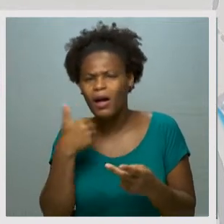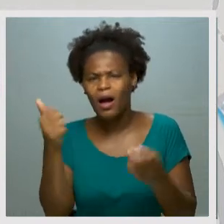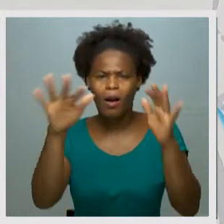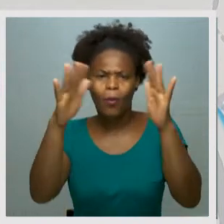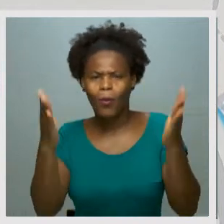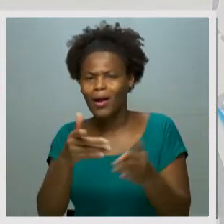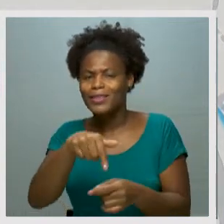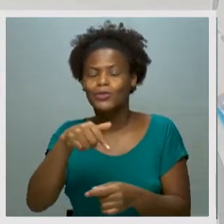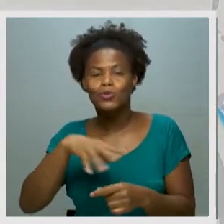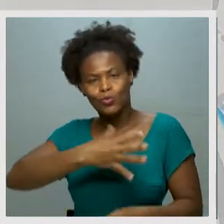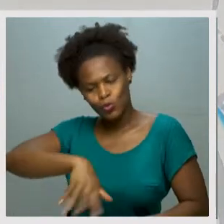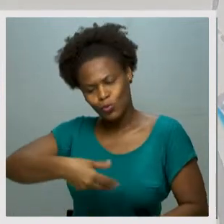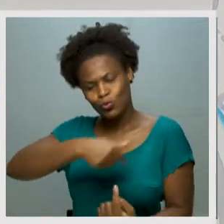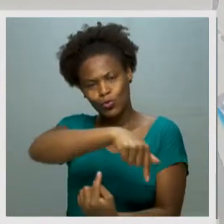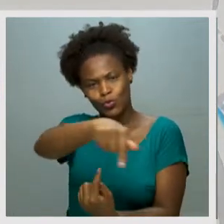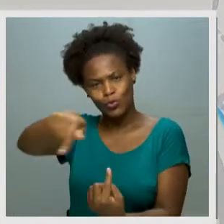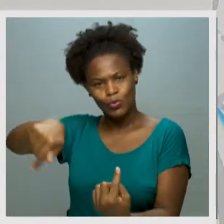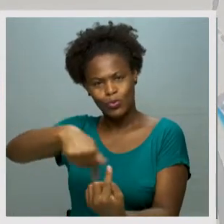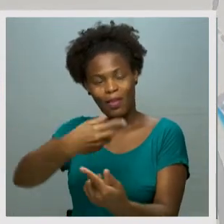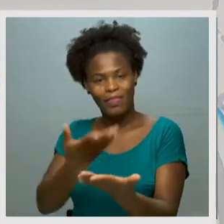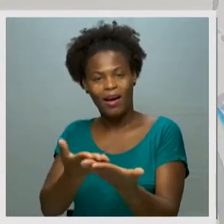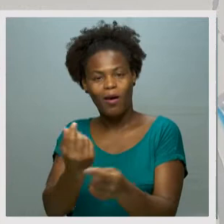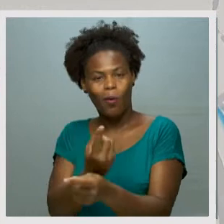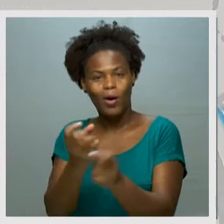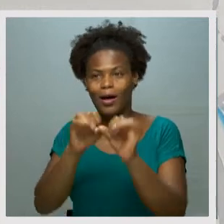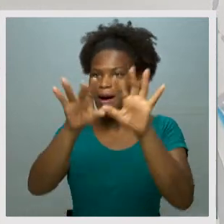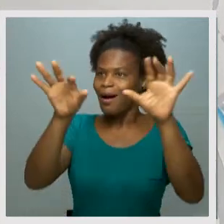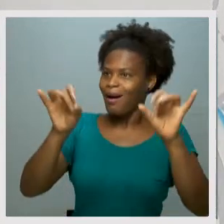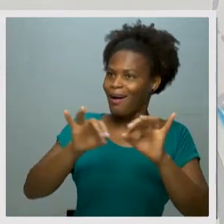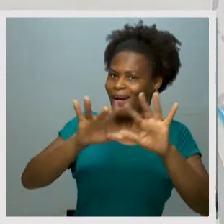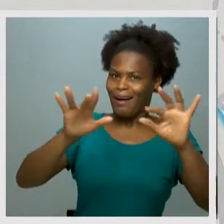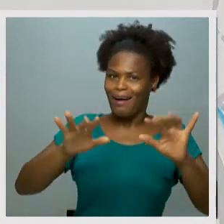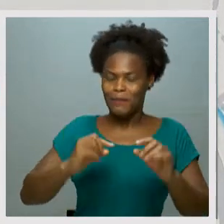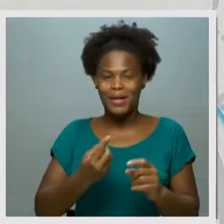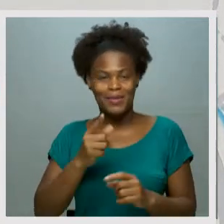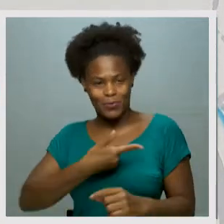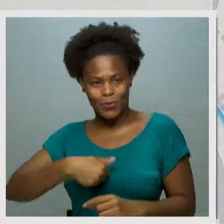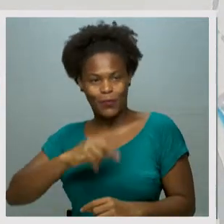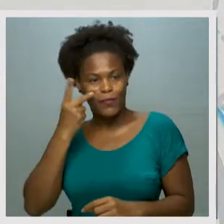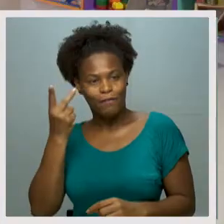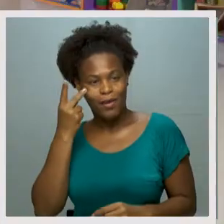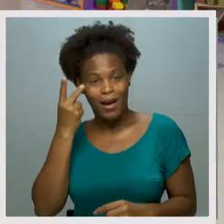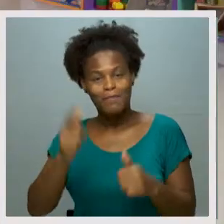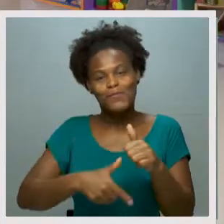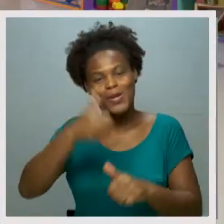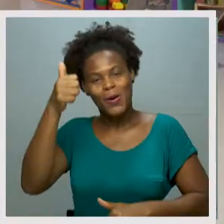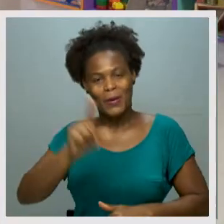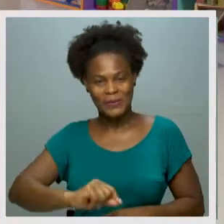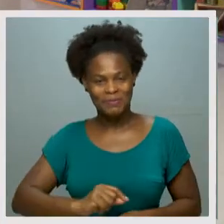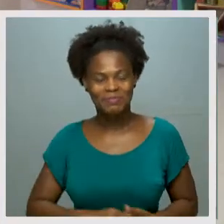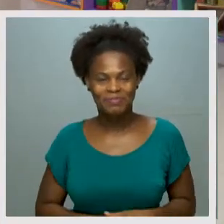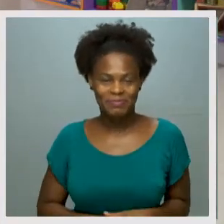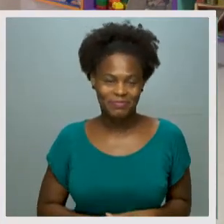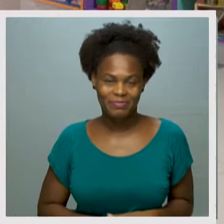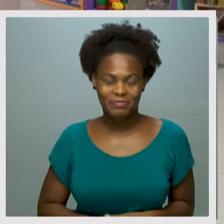estética deste mundo que nos rodeia, que nos dá coisas brilhantes para o nosso viver e viver melhor.